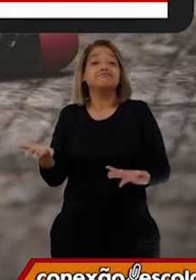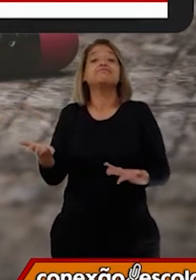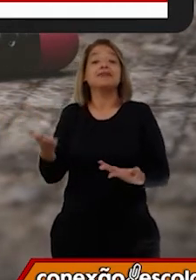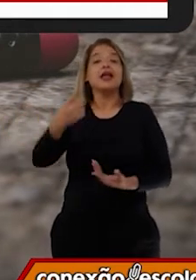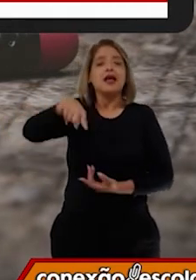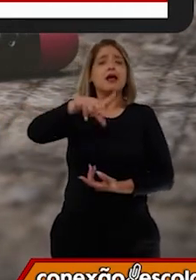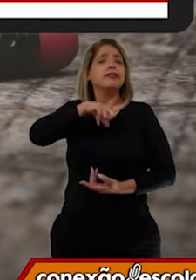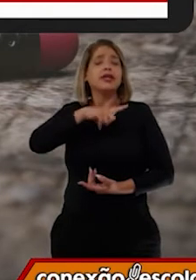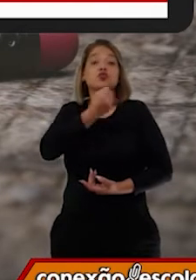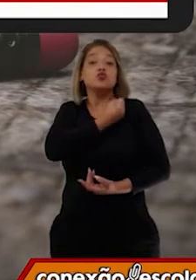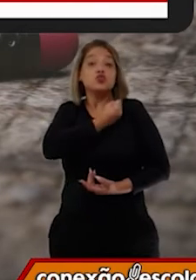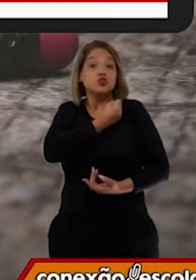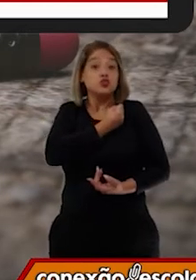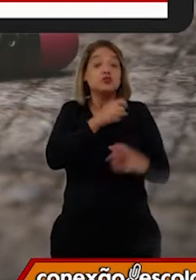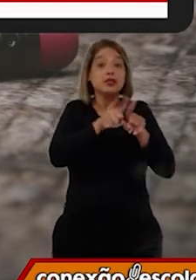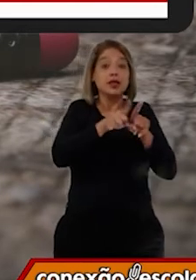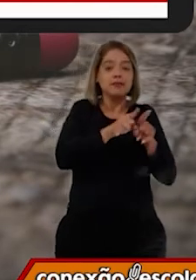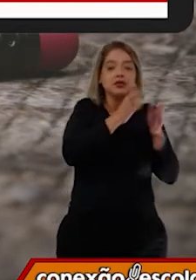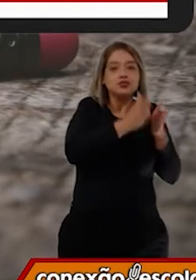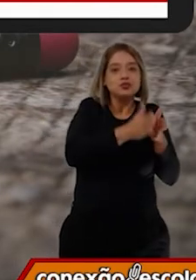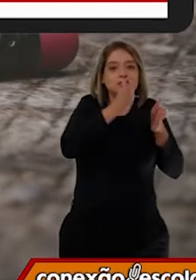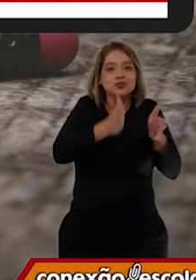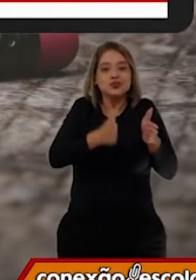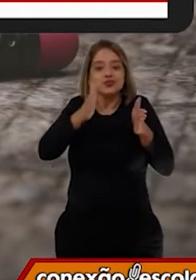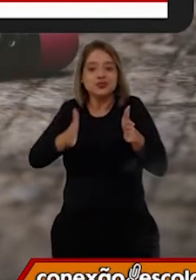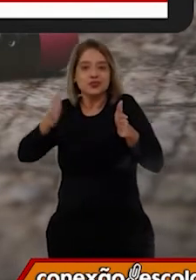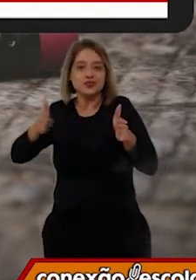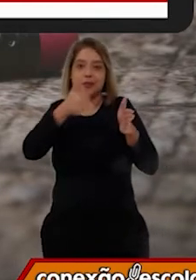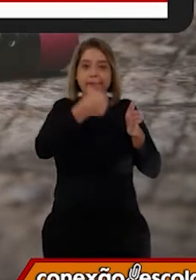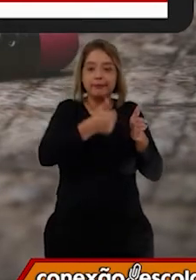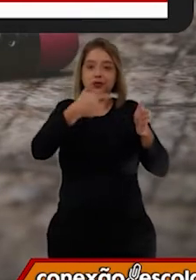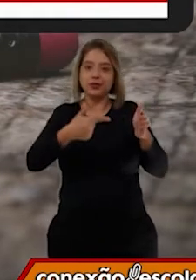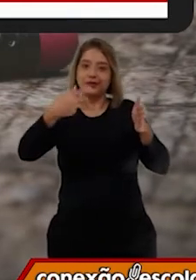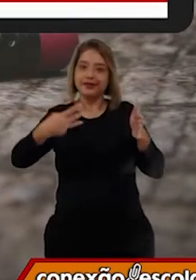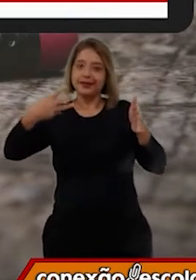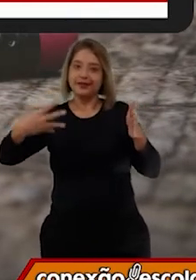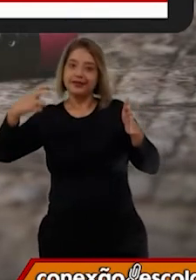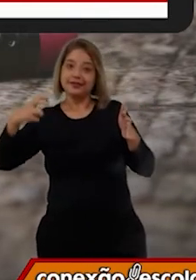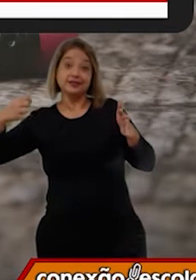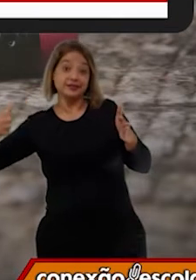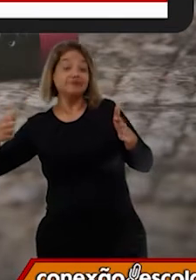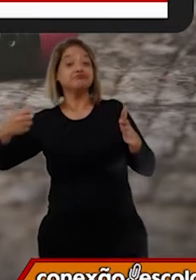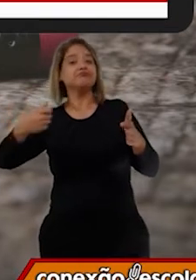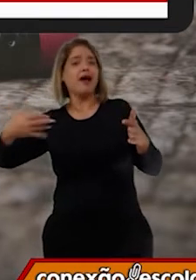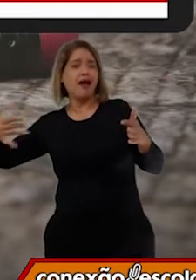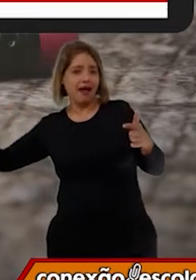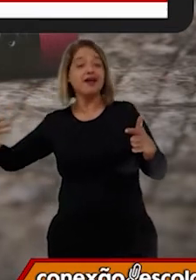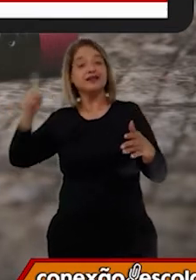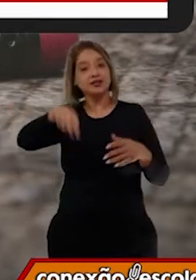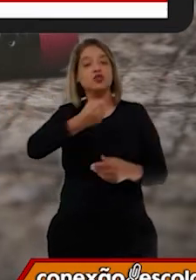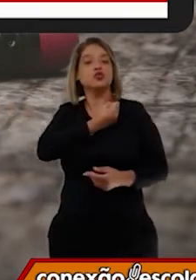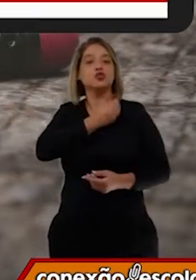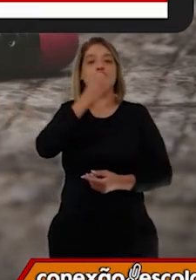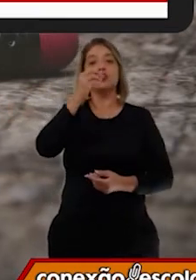tem números ordinais. Quando a gente fala primeiro, segundo, terceiro, quarto, quinto, são números